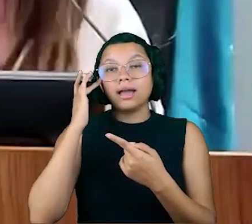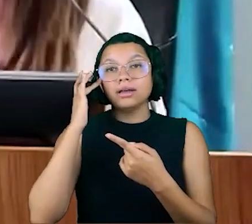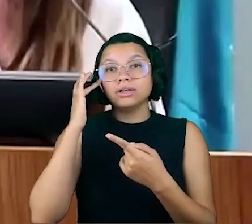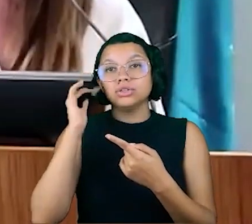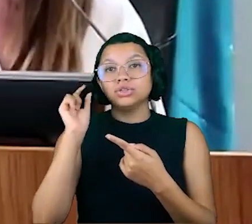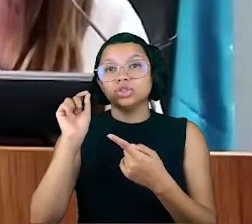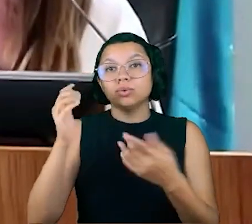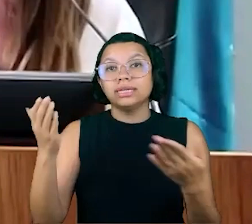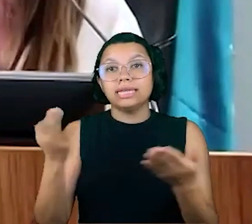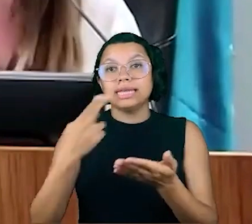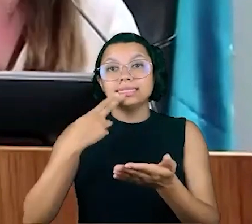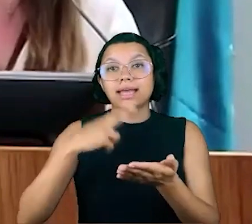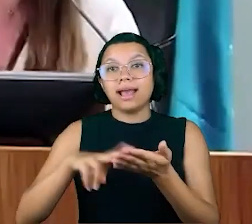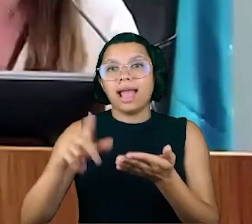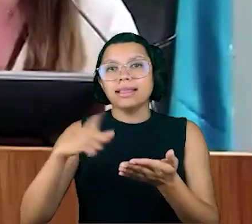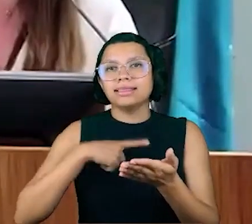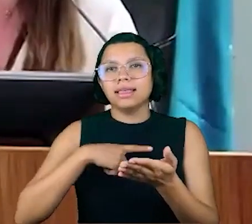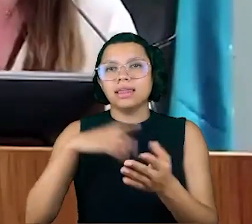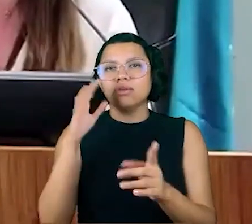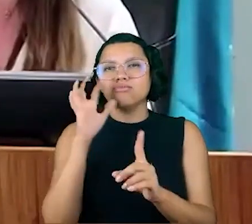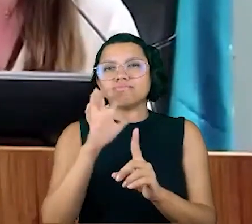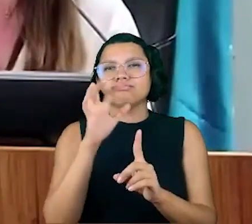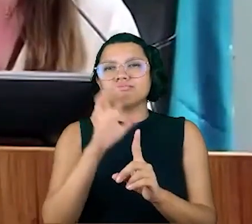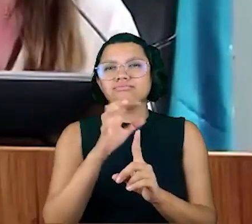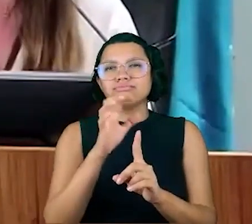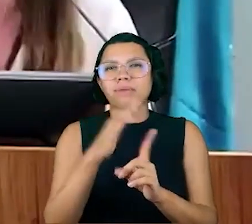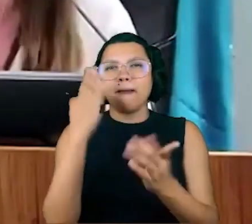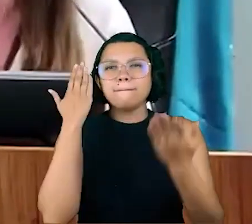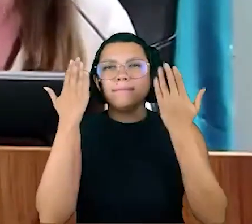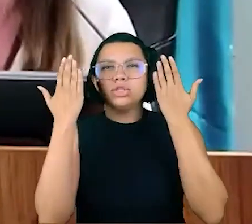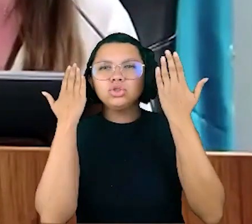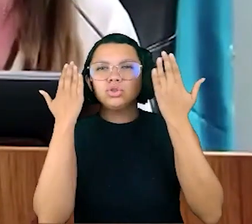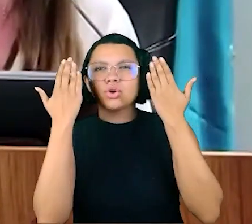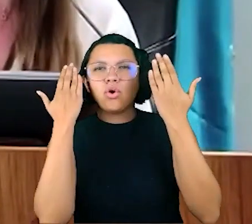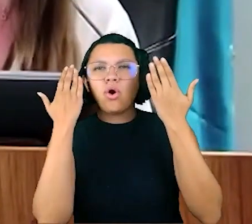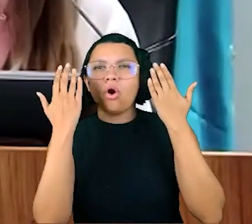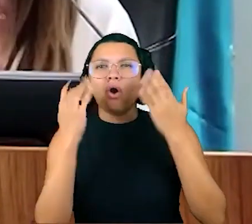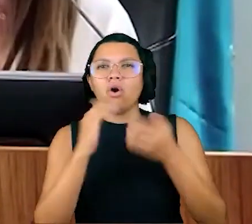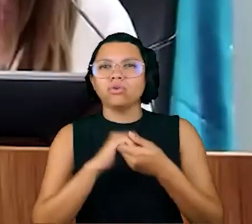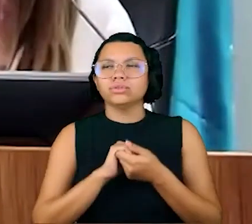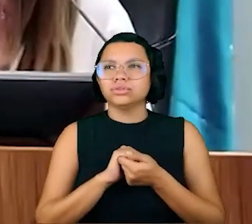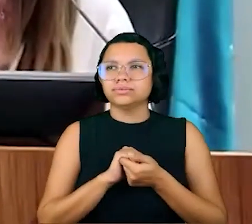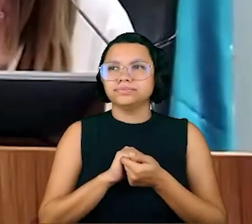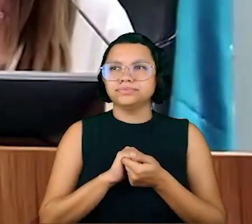supostamente essa carta teria um efeito psicológico